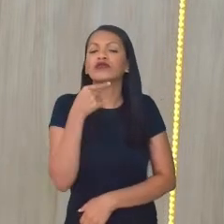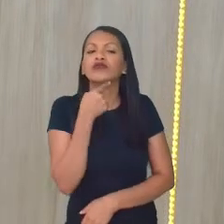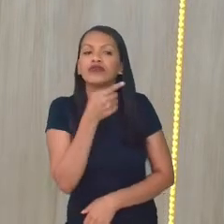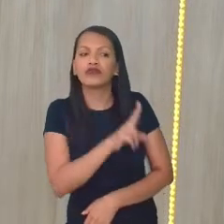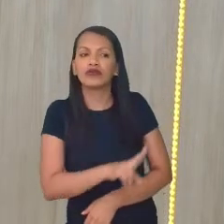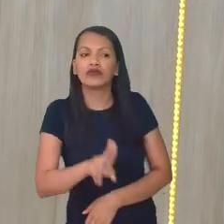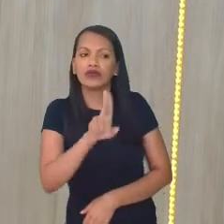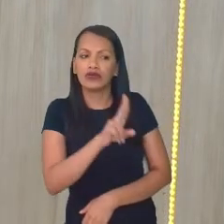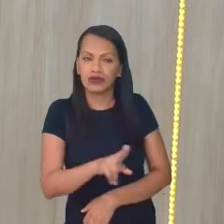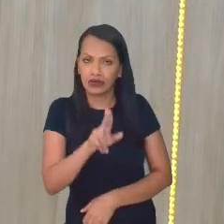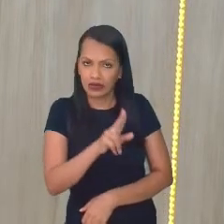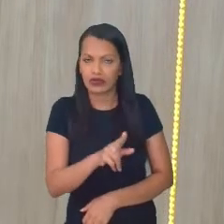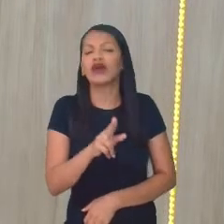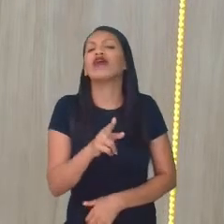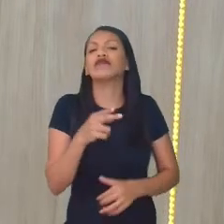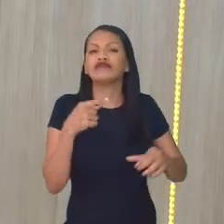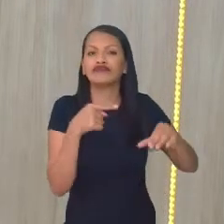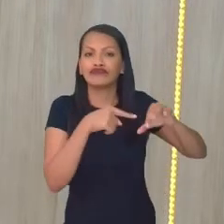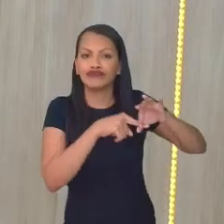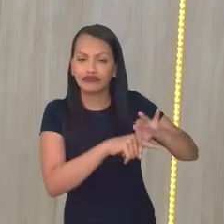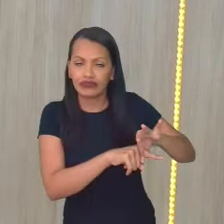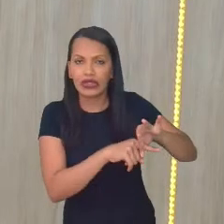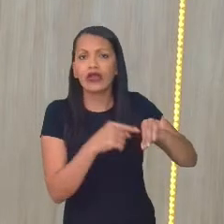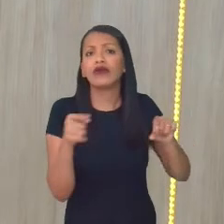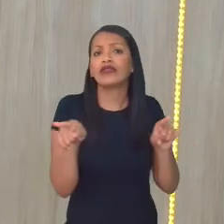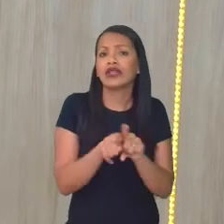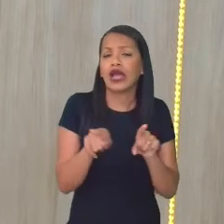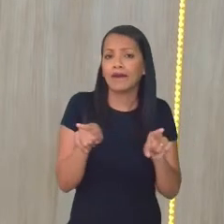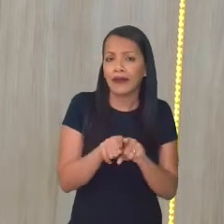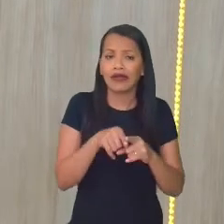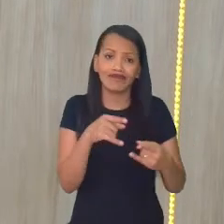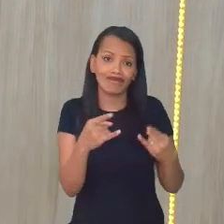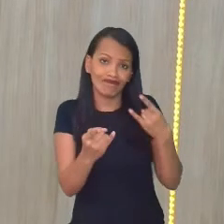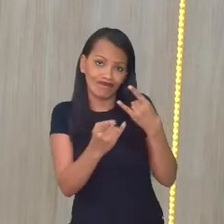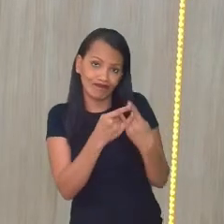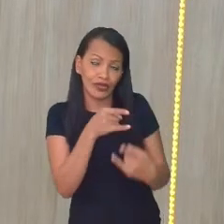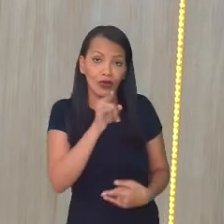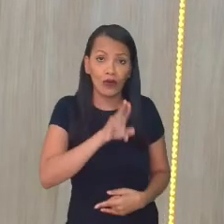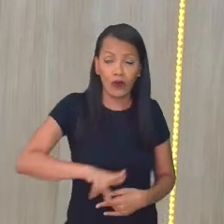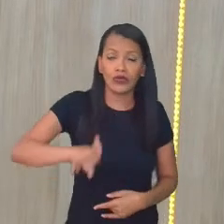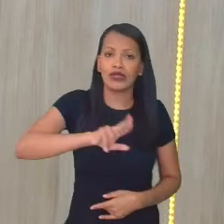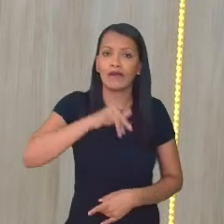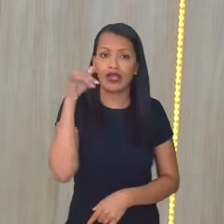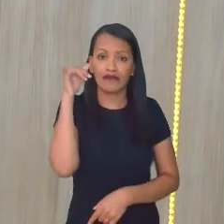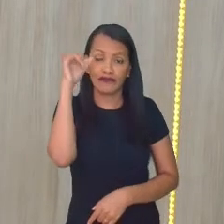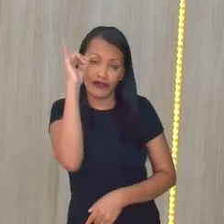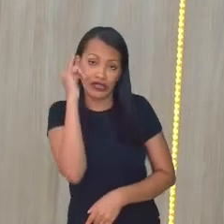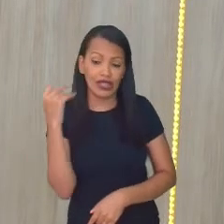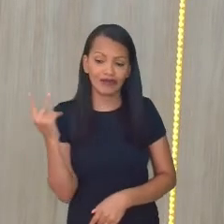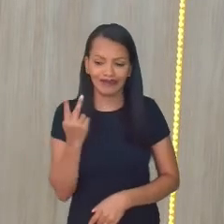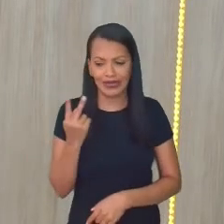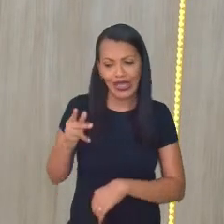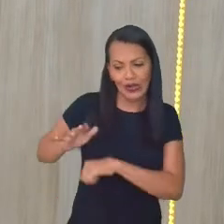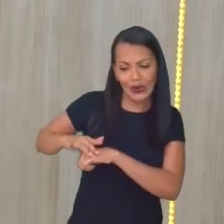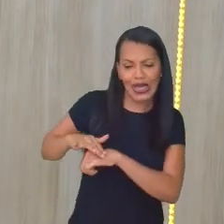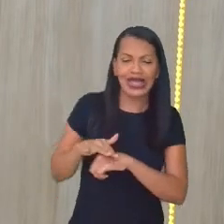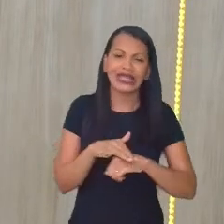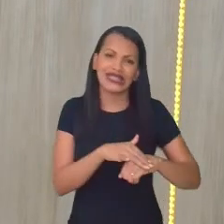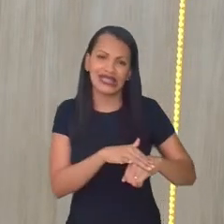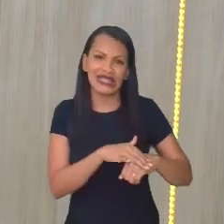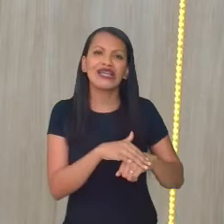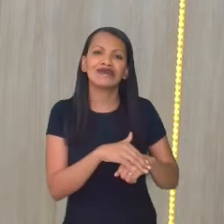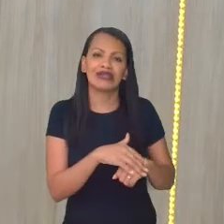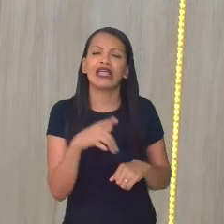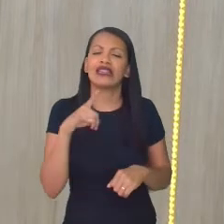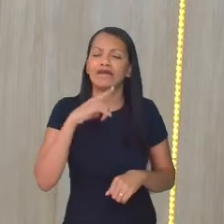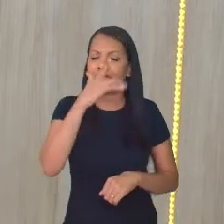também usam o preservativo para se prevenir das infecções sexualmente transmissíveis, principalmente quem tem vários